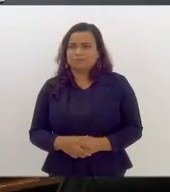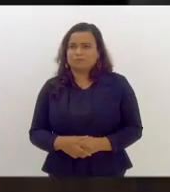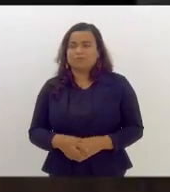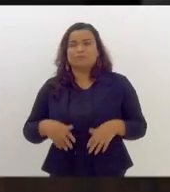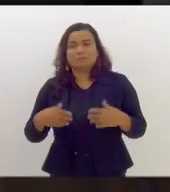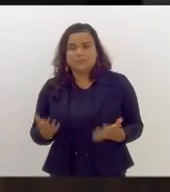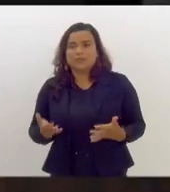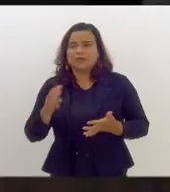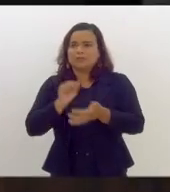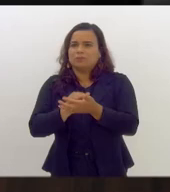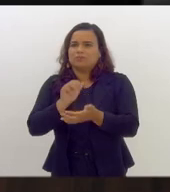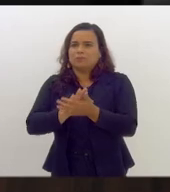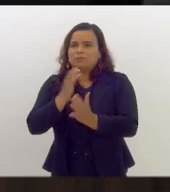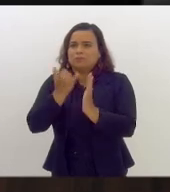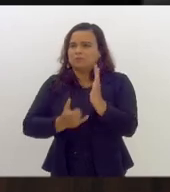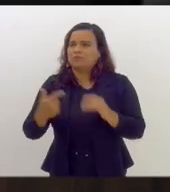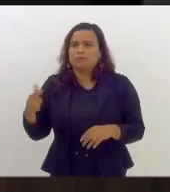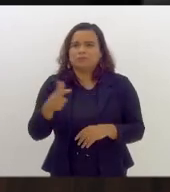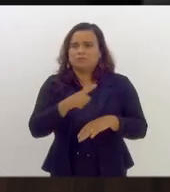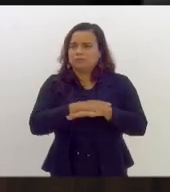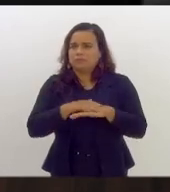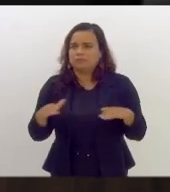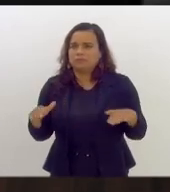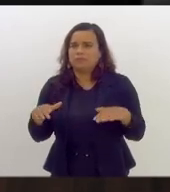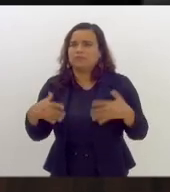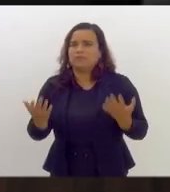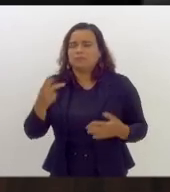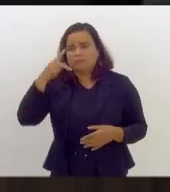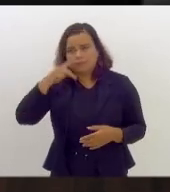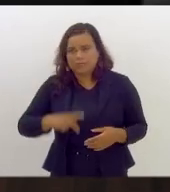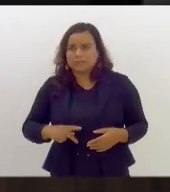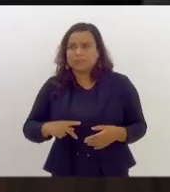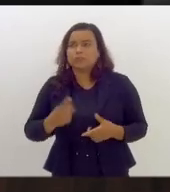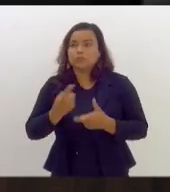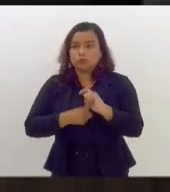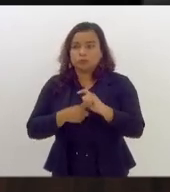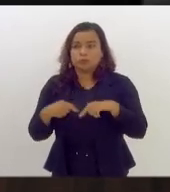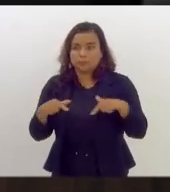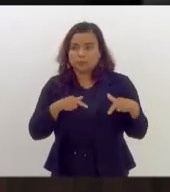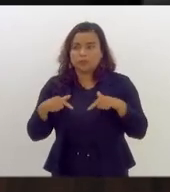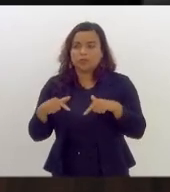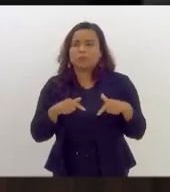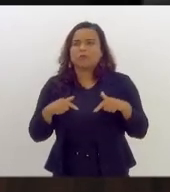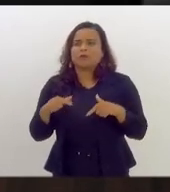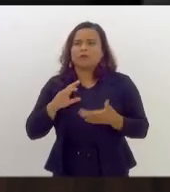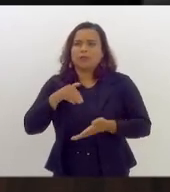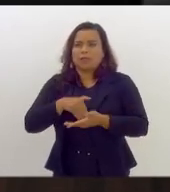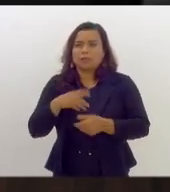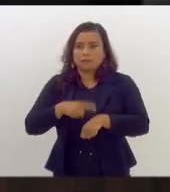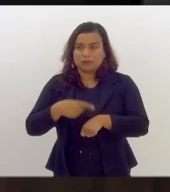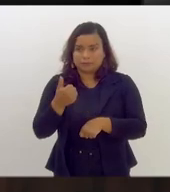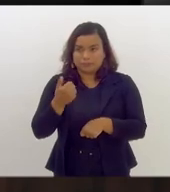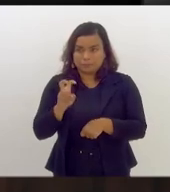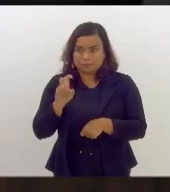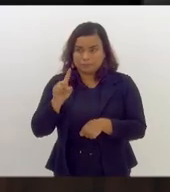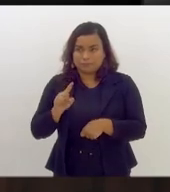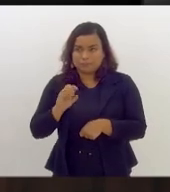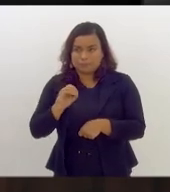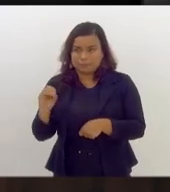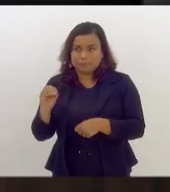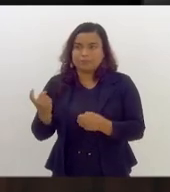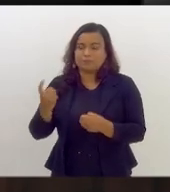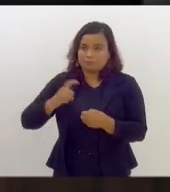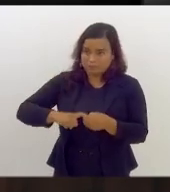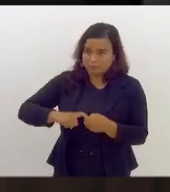não havemos mais oradores escritos a presidência suspende os trabalhos até às 15 horas quando